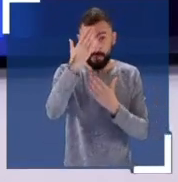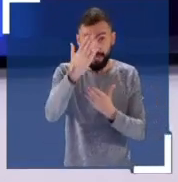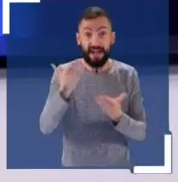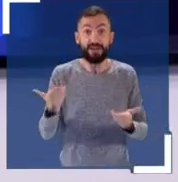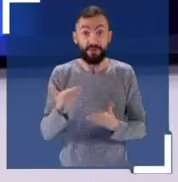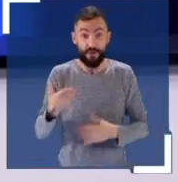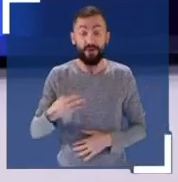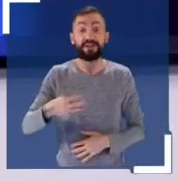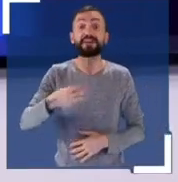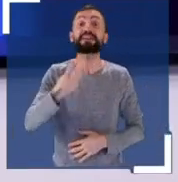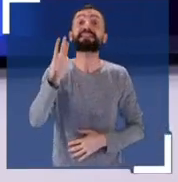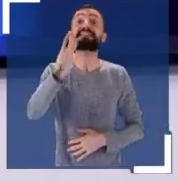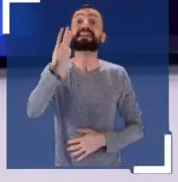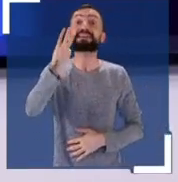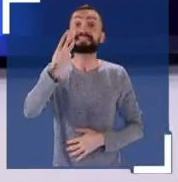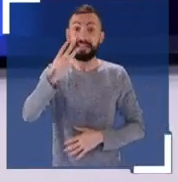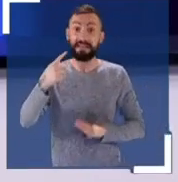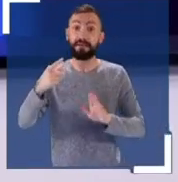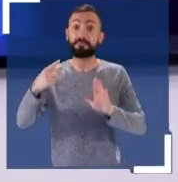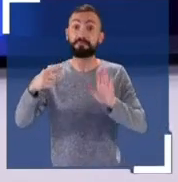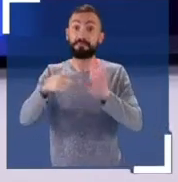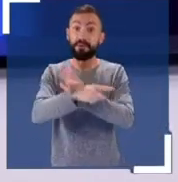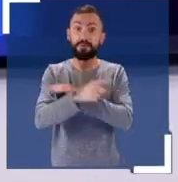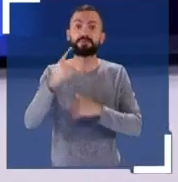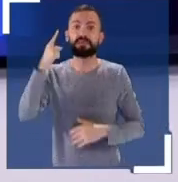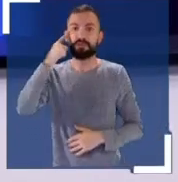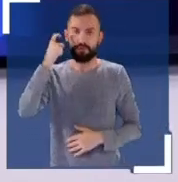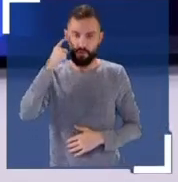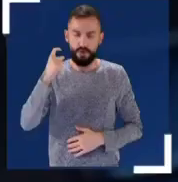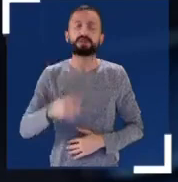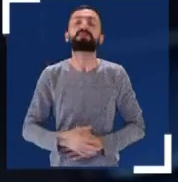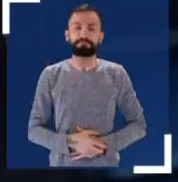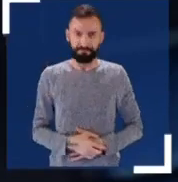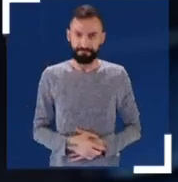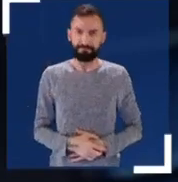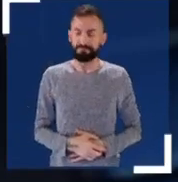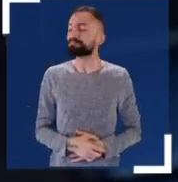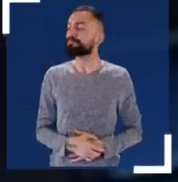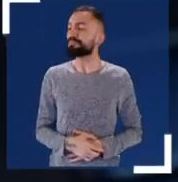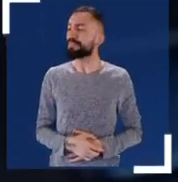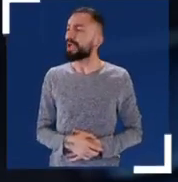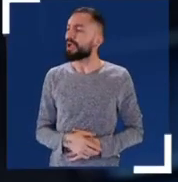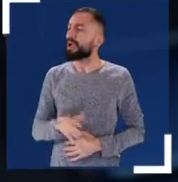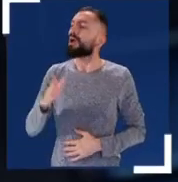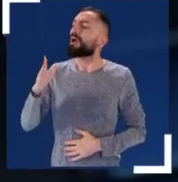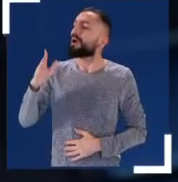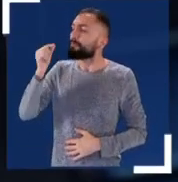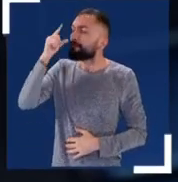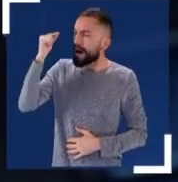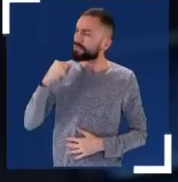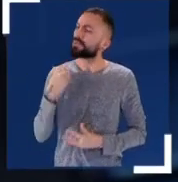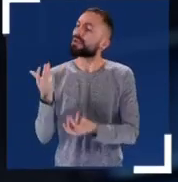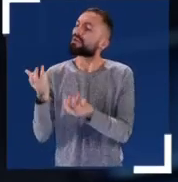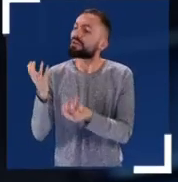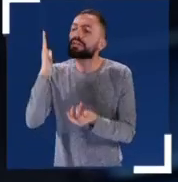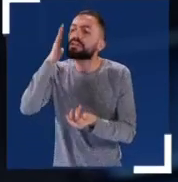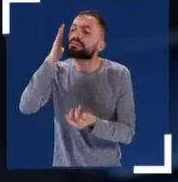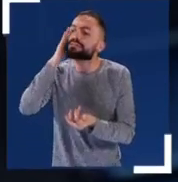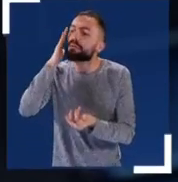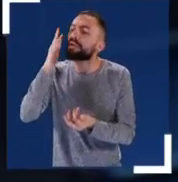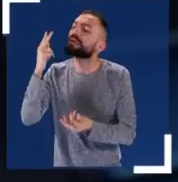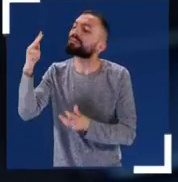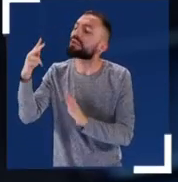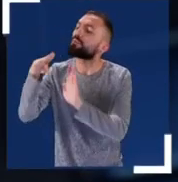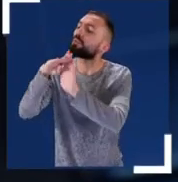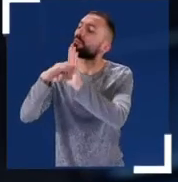terceira pergunta do candidato João Dória. Por favor, pode perguntar. Márcio, eu queria conhecer um pouco mais a sua proposta de governo